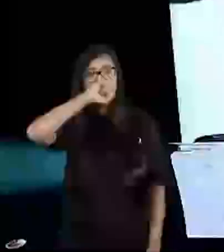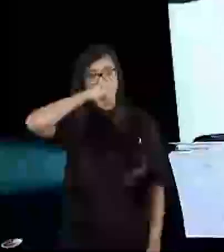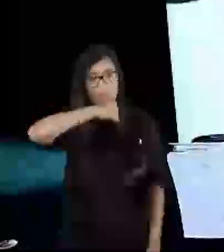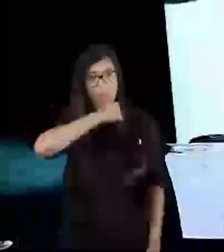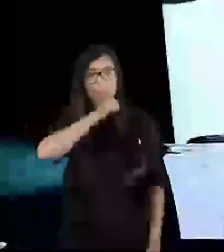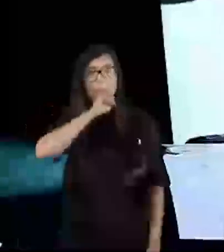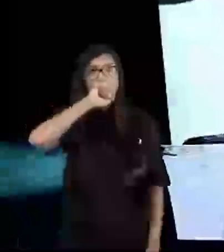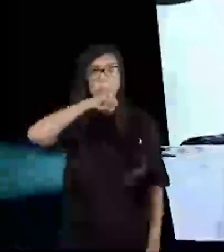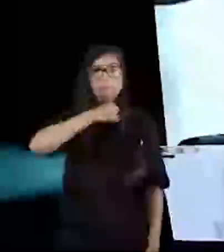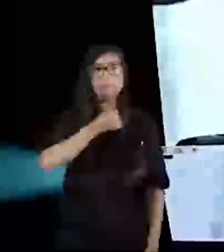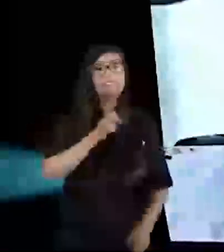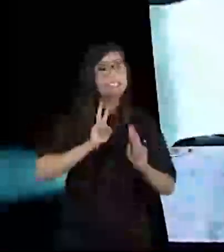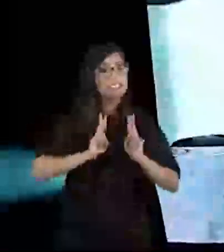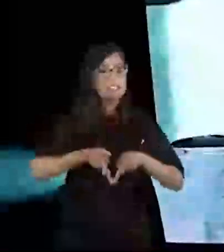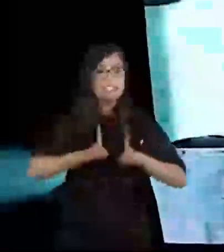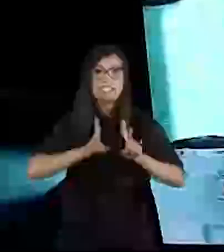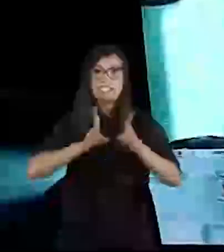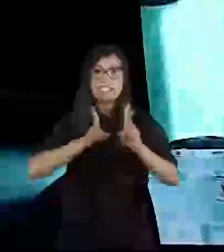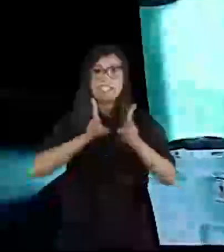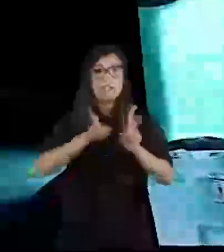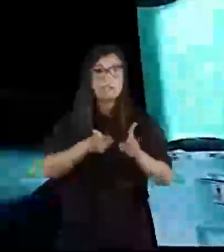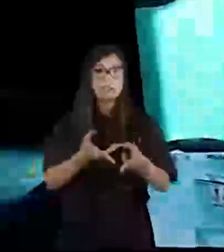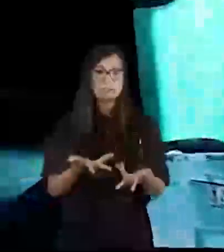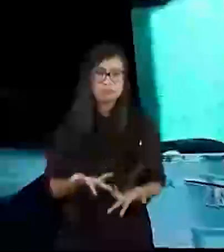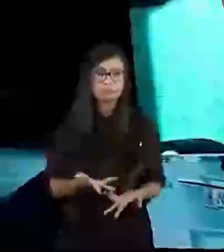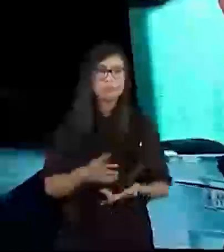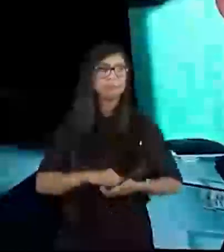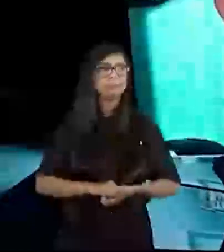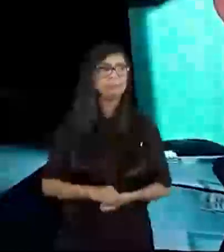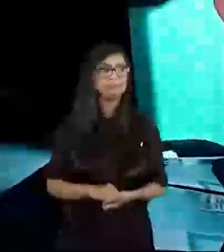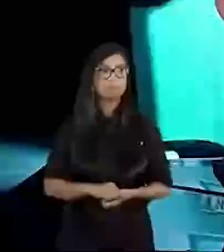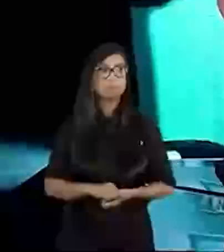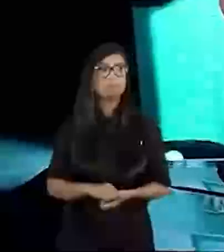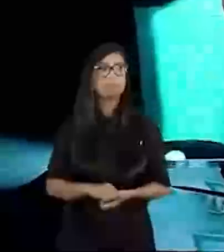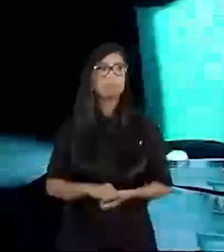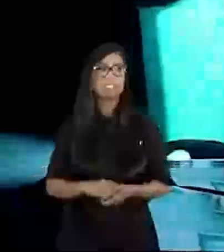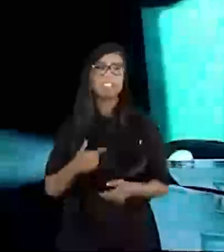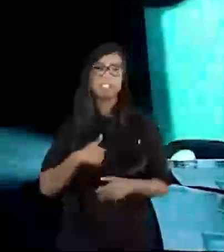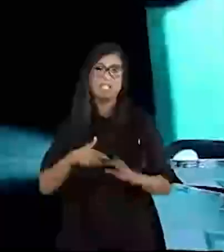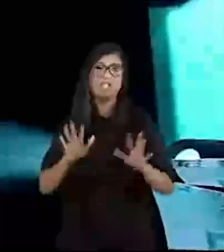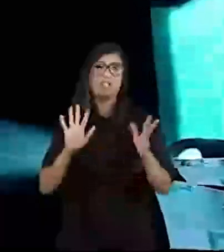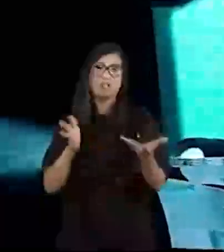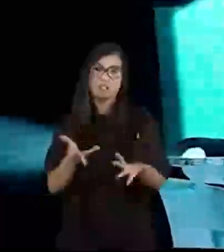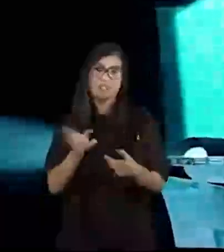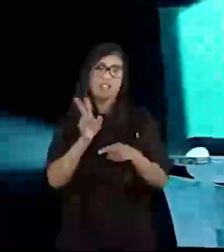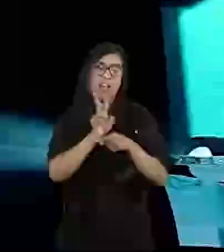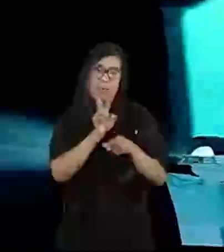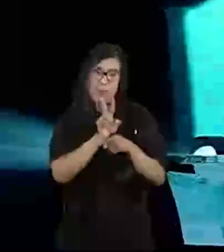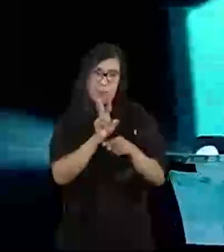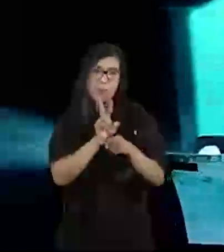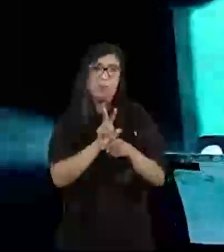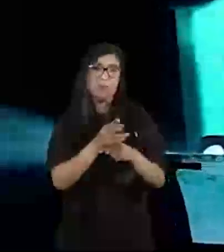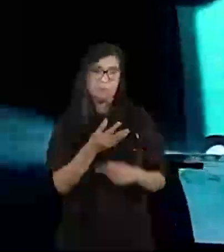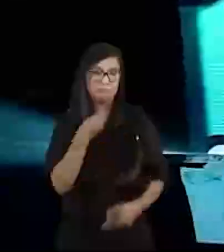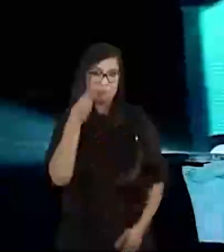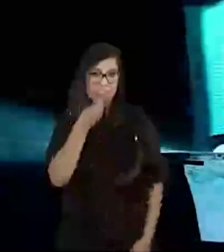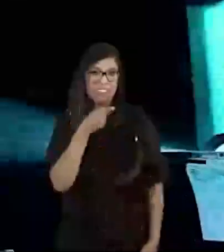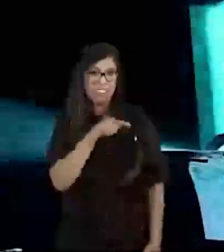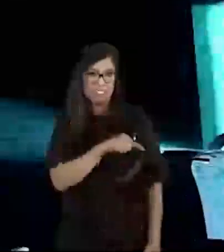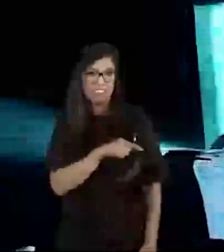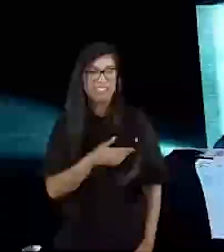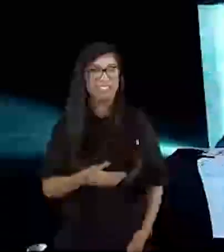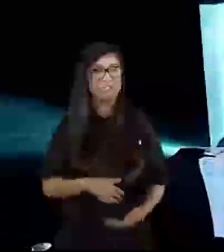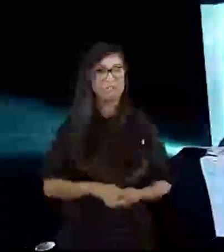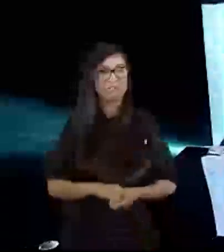ligações regularmente sobre as patas da Pipa. Exato. Tem outra pergunta importante. Ela coça a